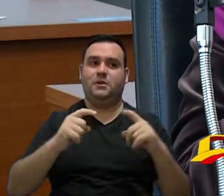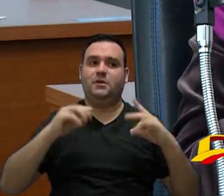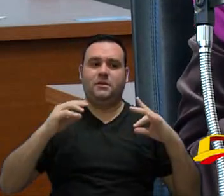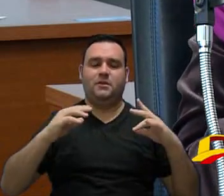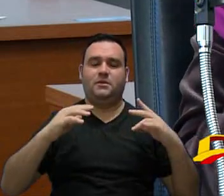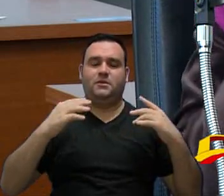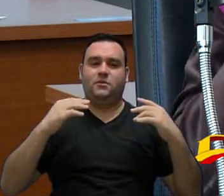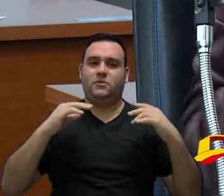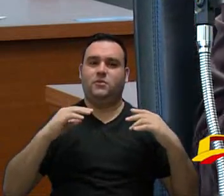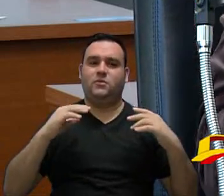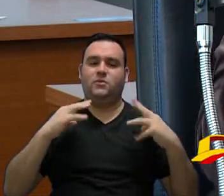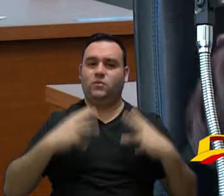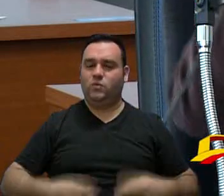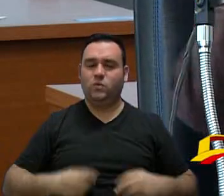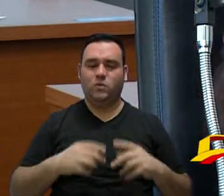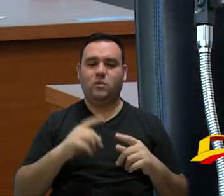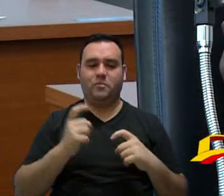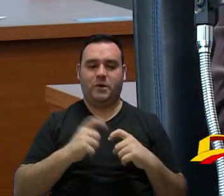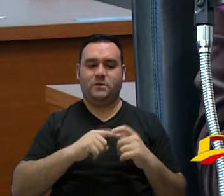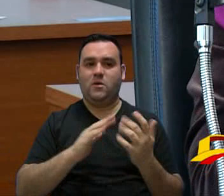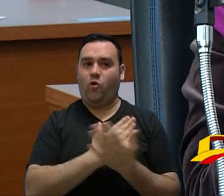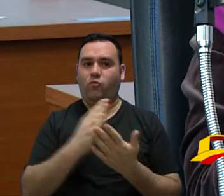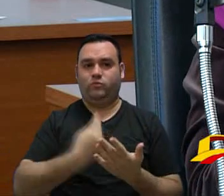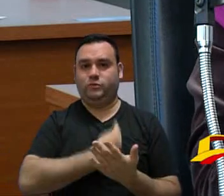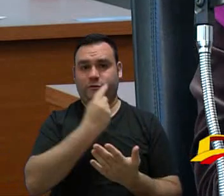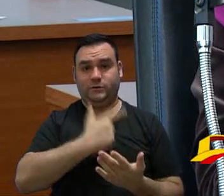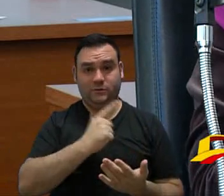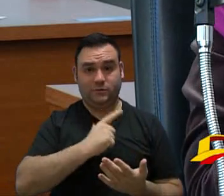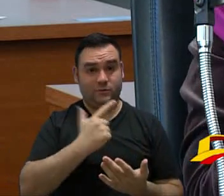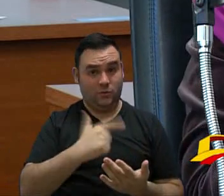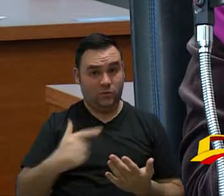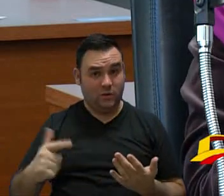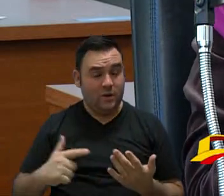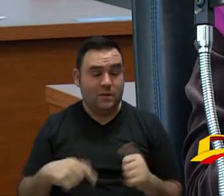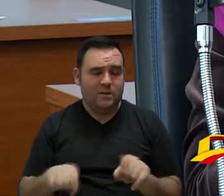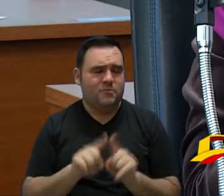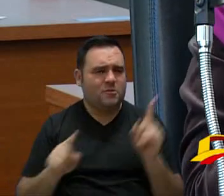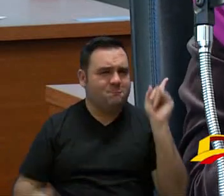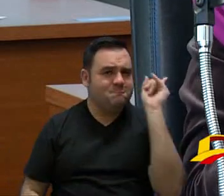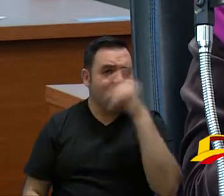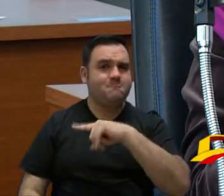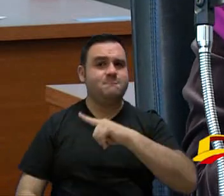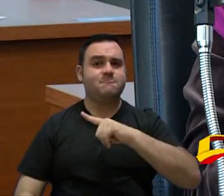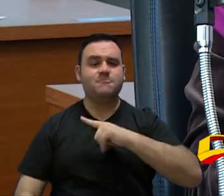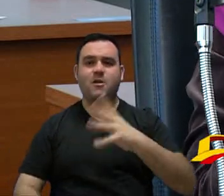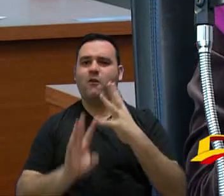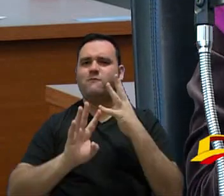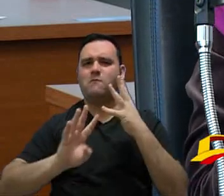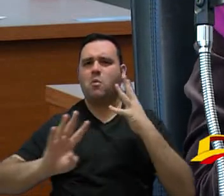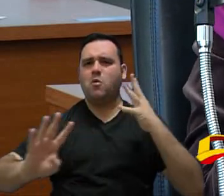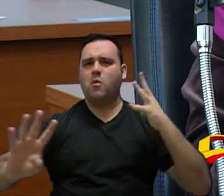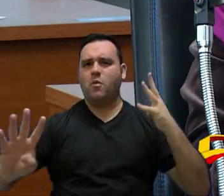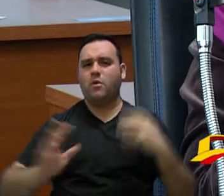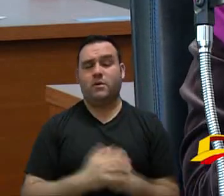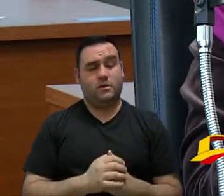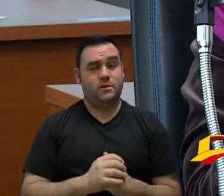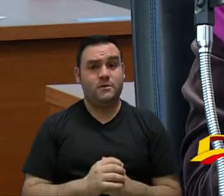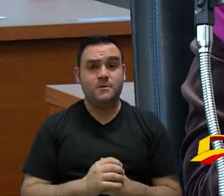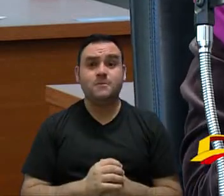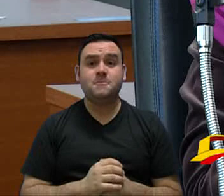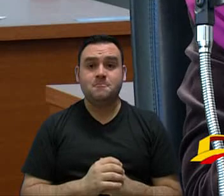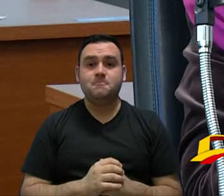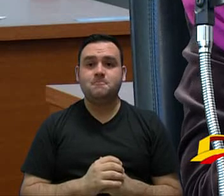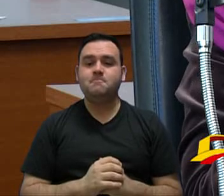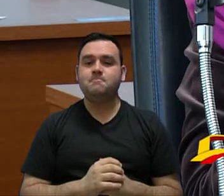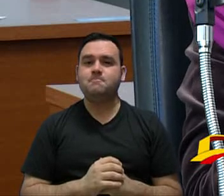na unidade básica que esses profissionais não estavam lá e era muito difícil e filas é